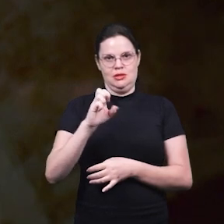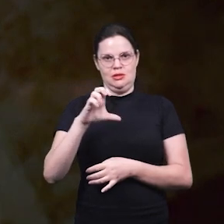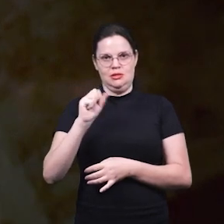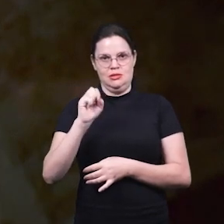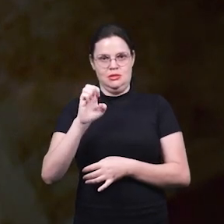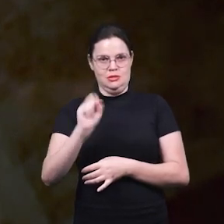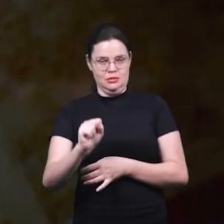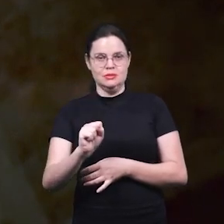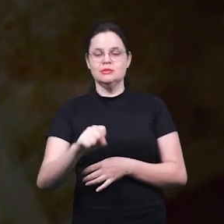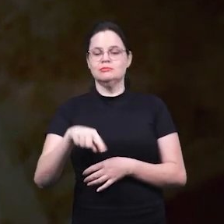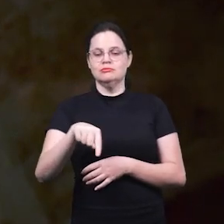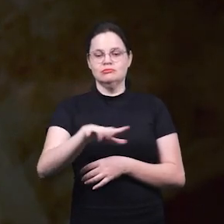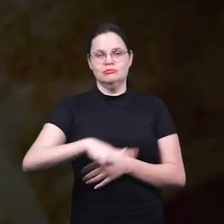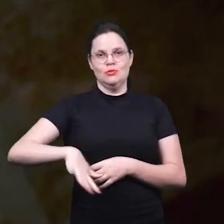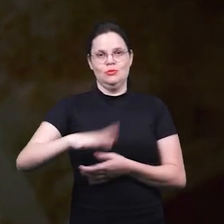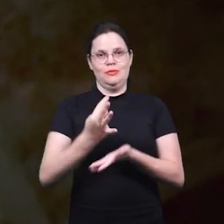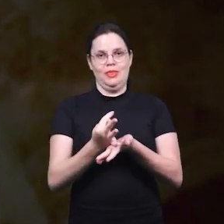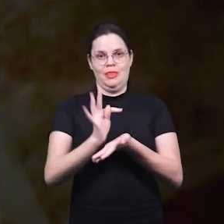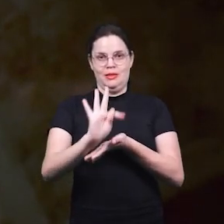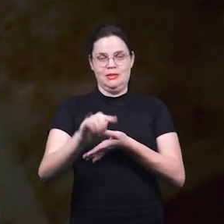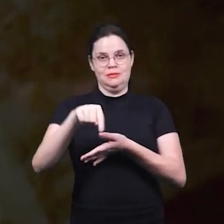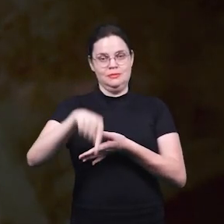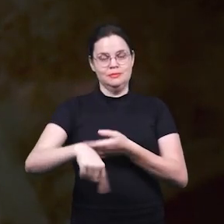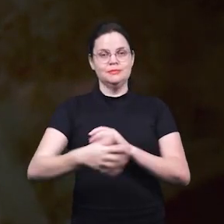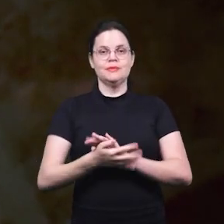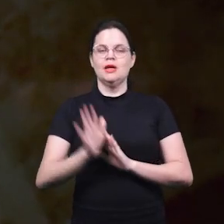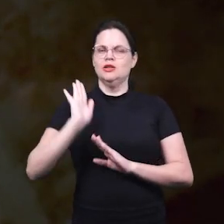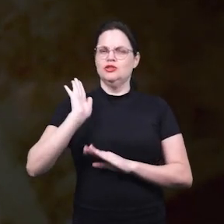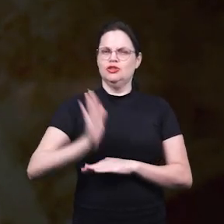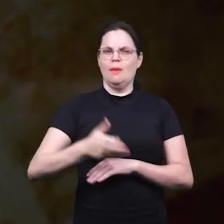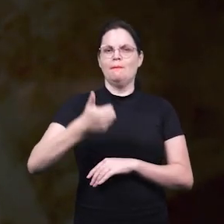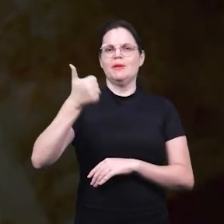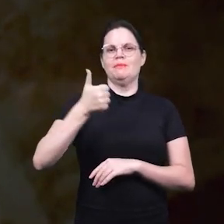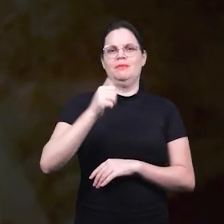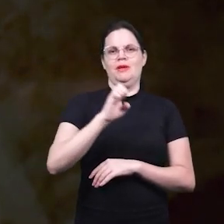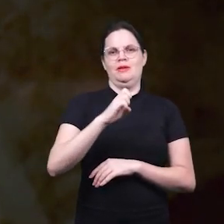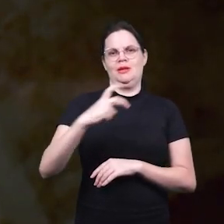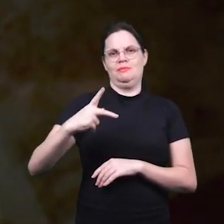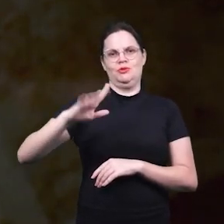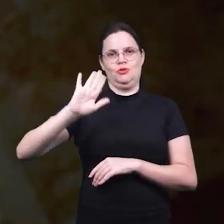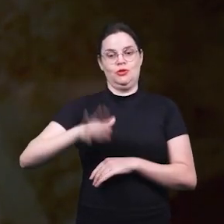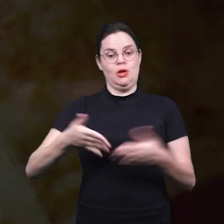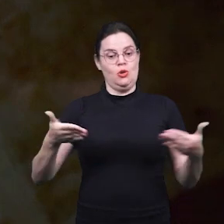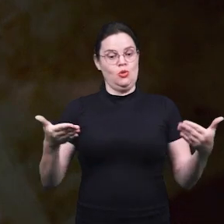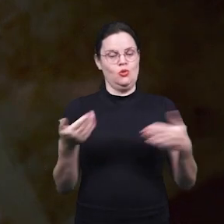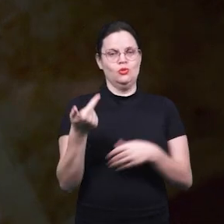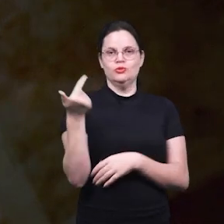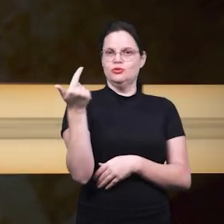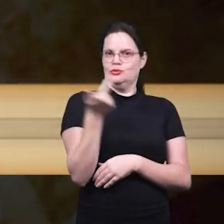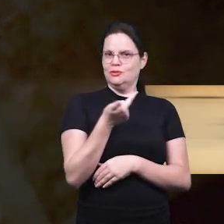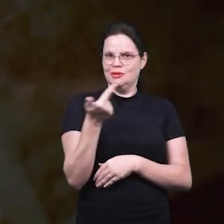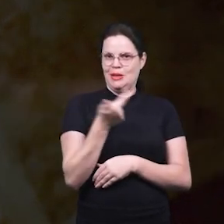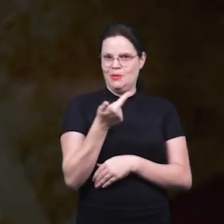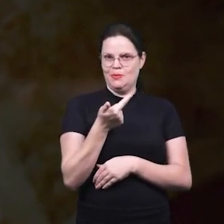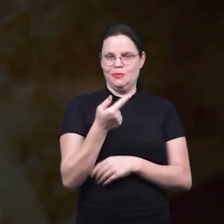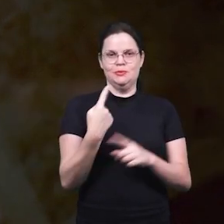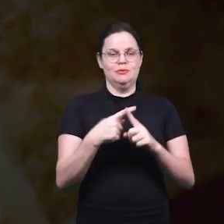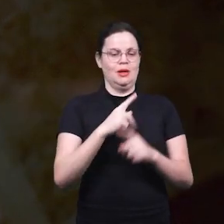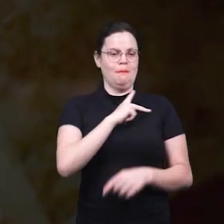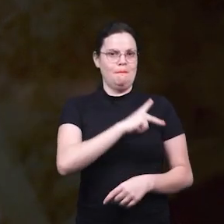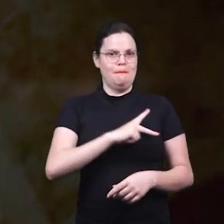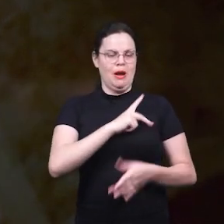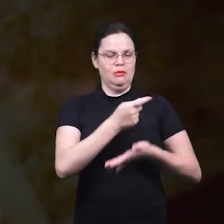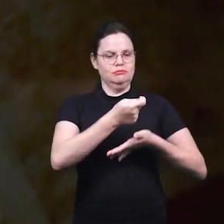e exibimos um episódio e hoje estamos no segundo referente